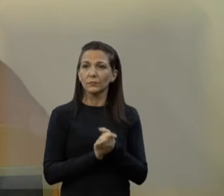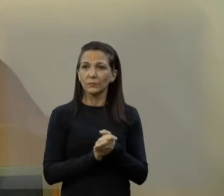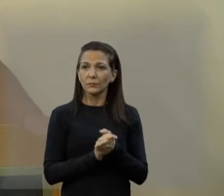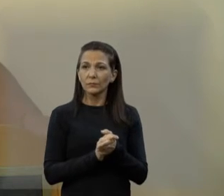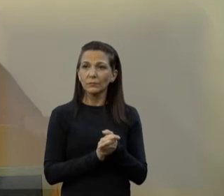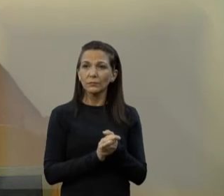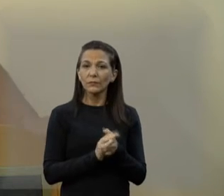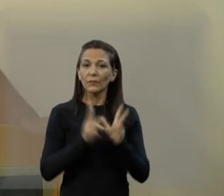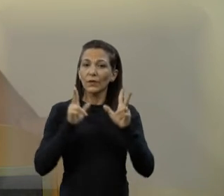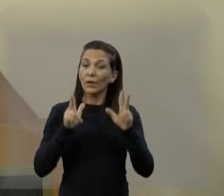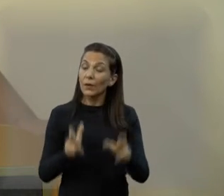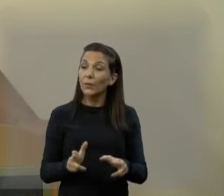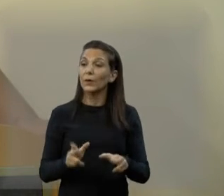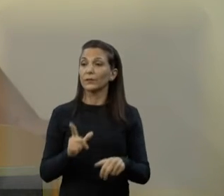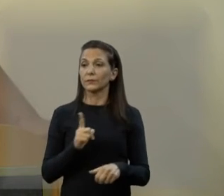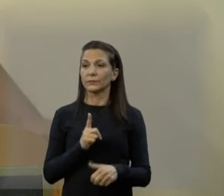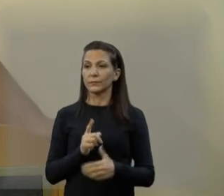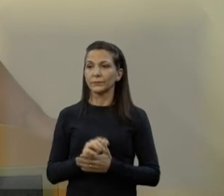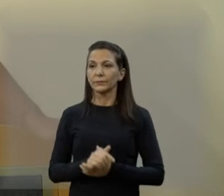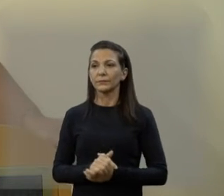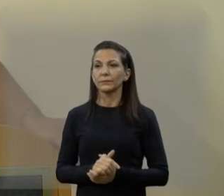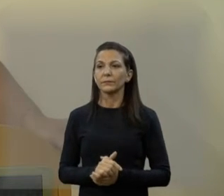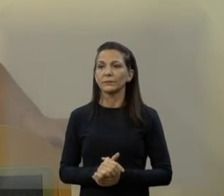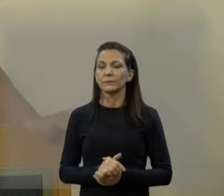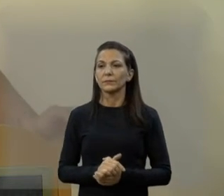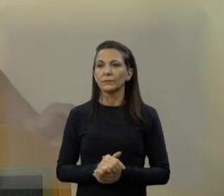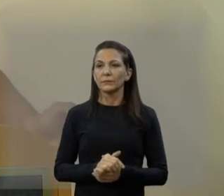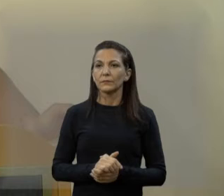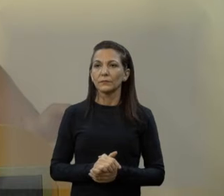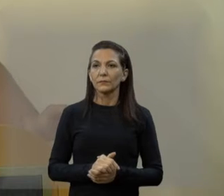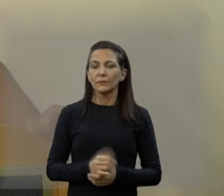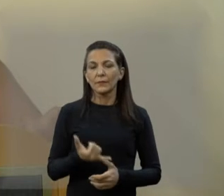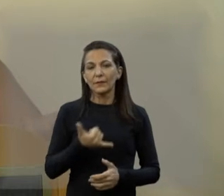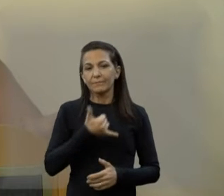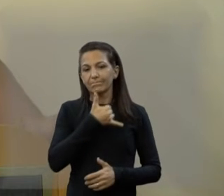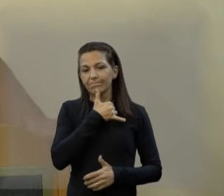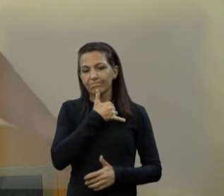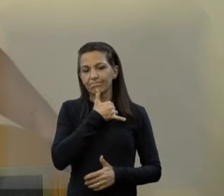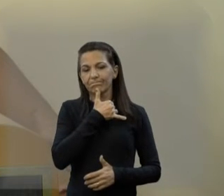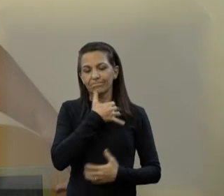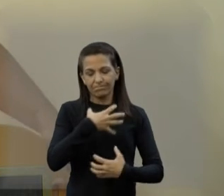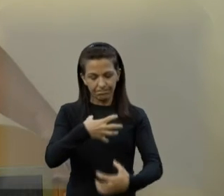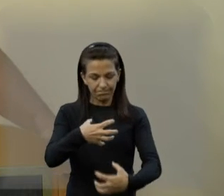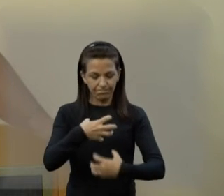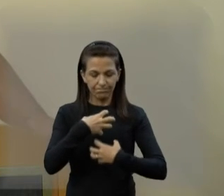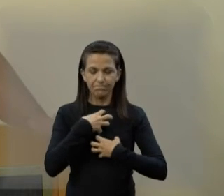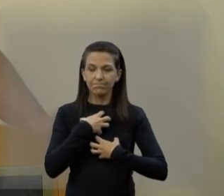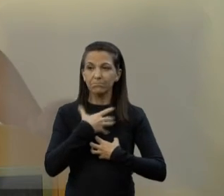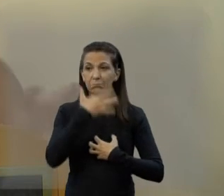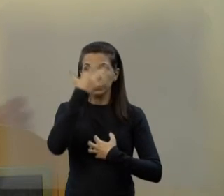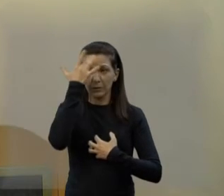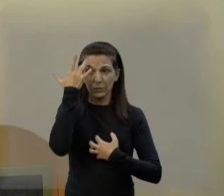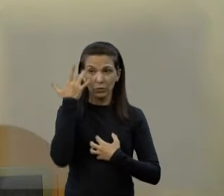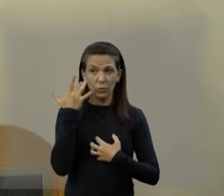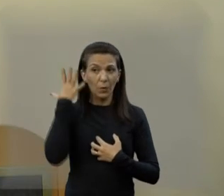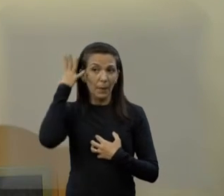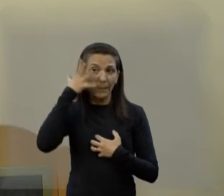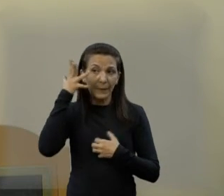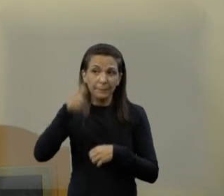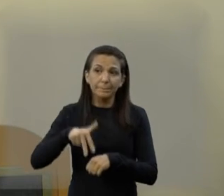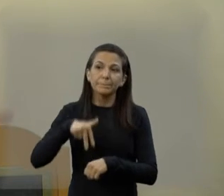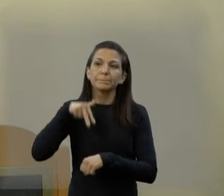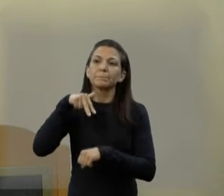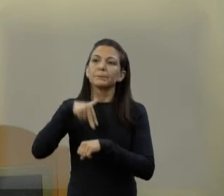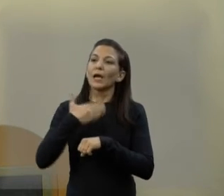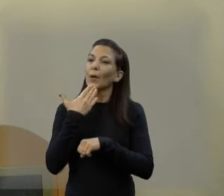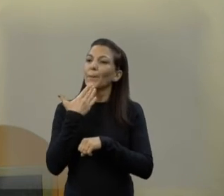é a mesma coisa foi feita e é uma infelicidade a pessoa vir aqui